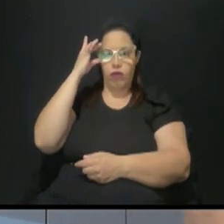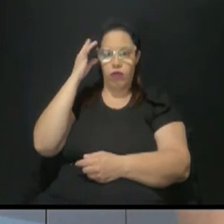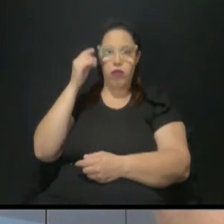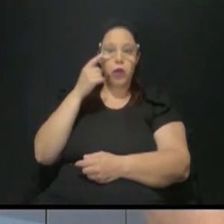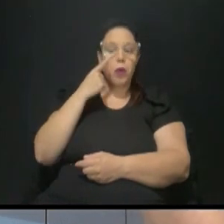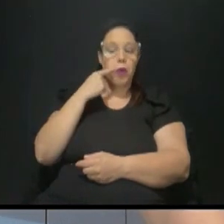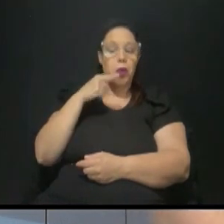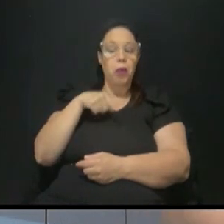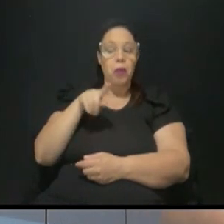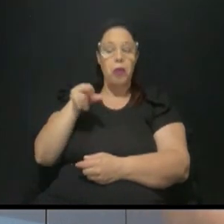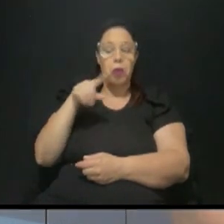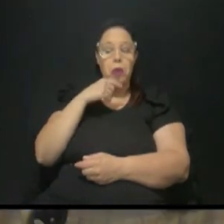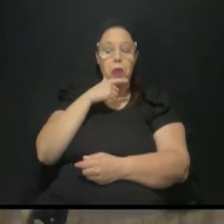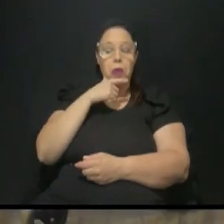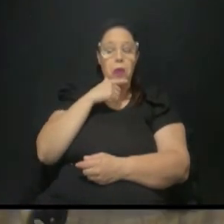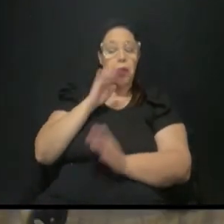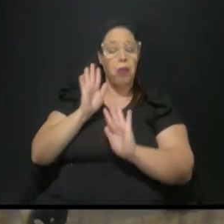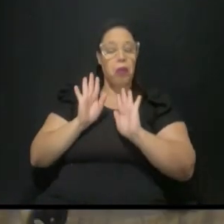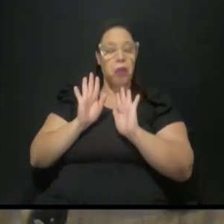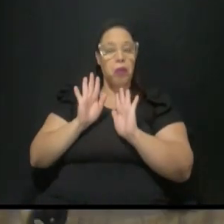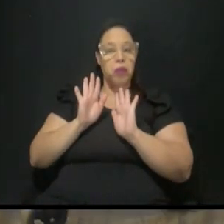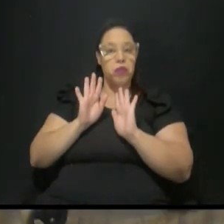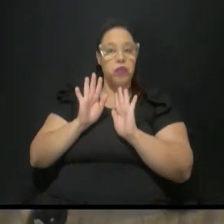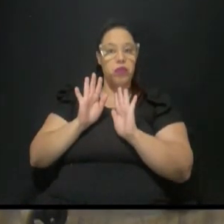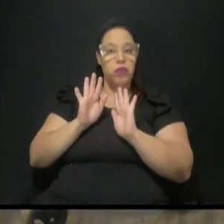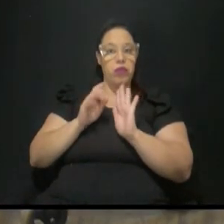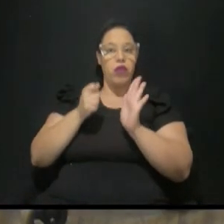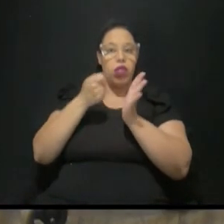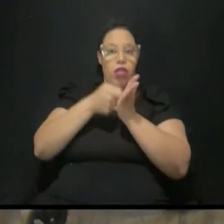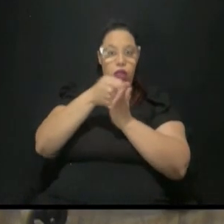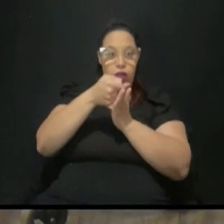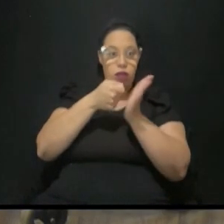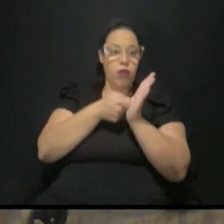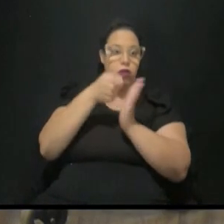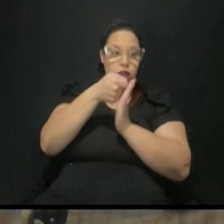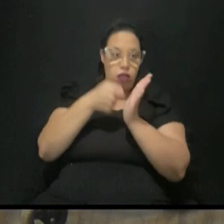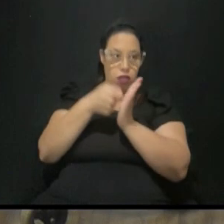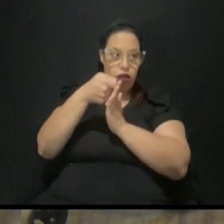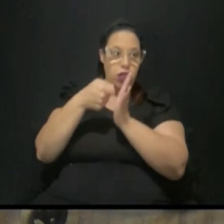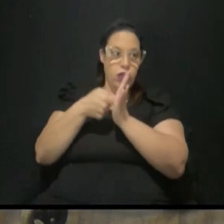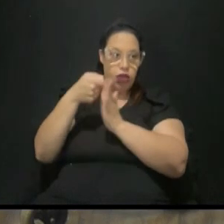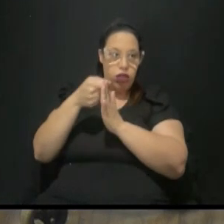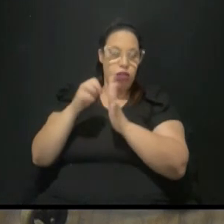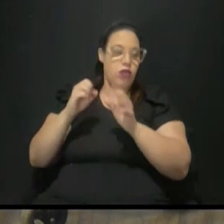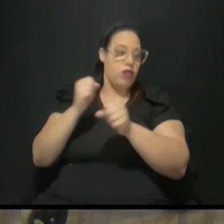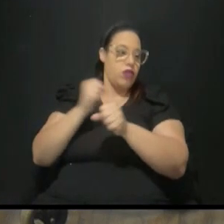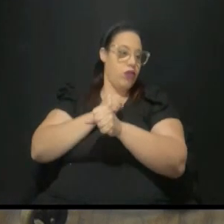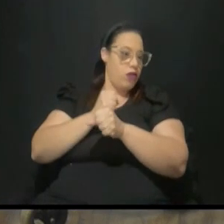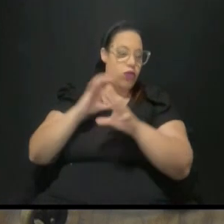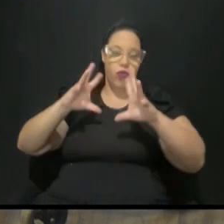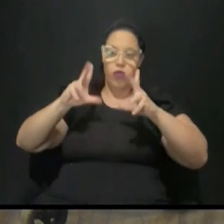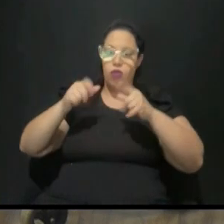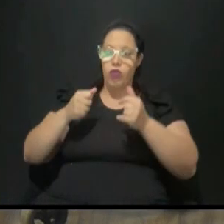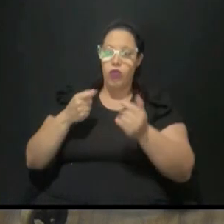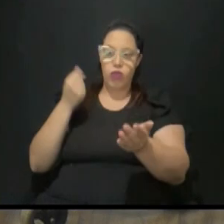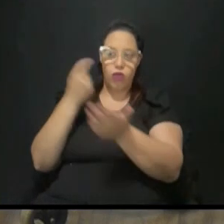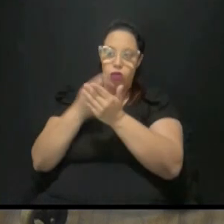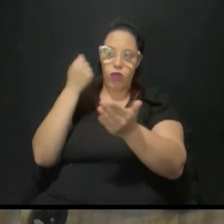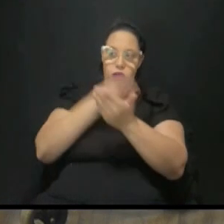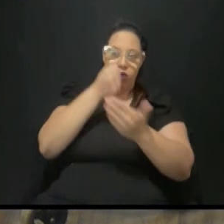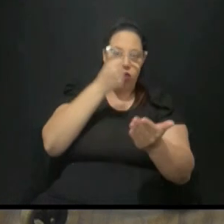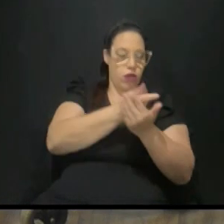uma coisa é o recibo do... Tem que prestar conta disso? Eles têm que prestar conta anualmente de todos os gastos, né, que eles vão